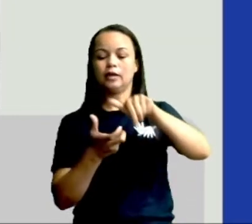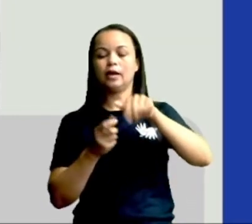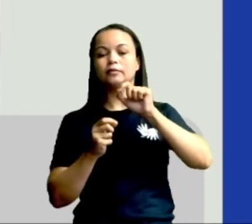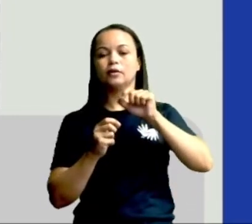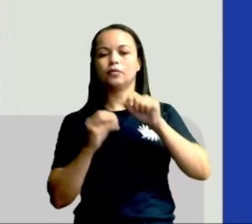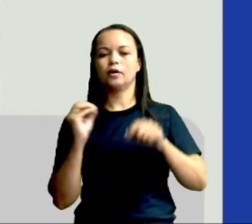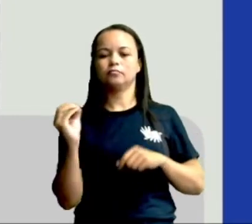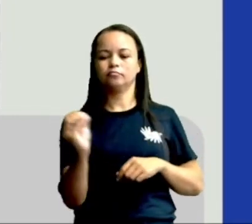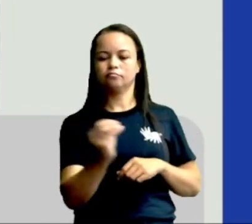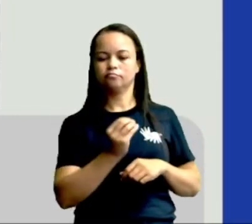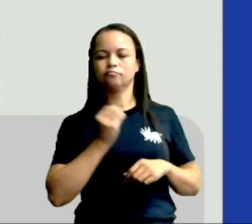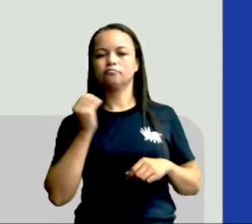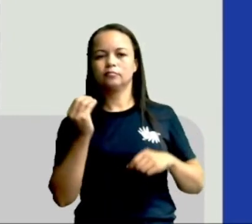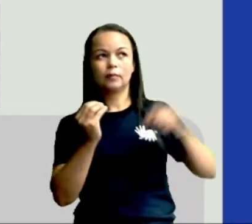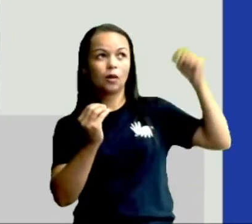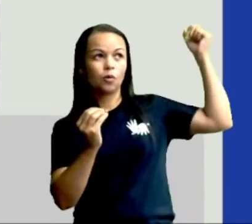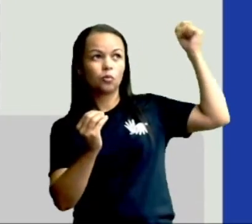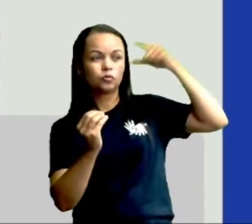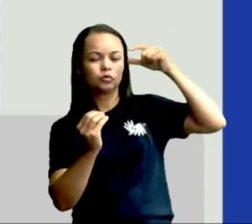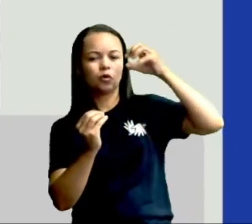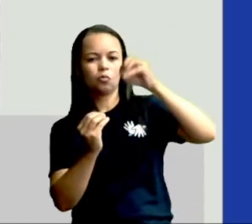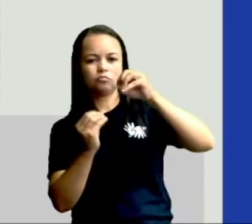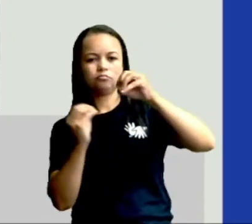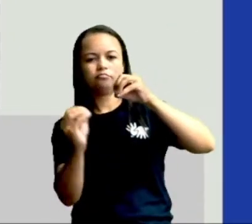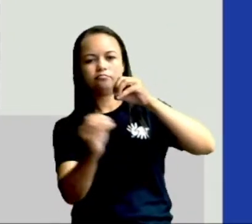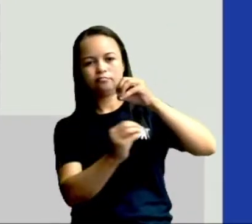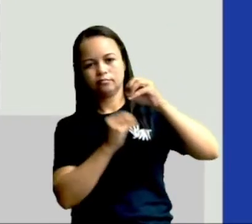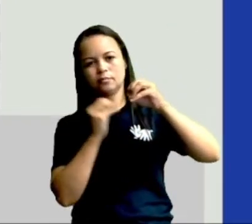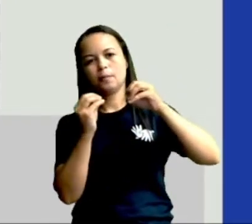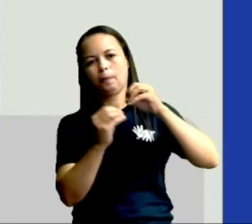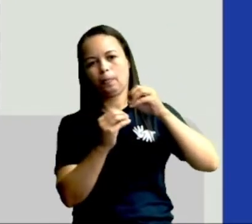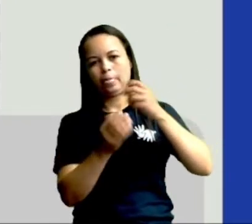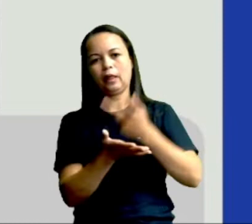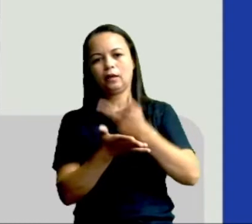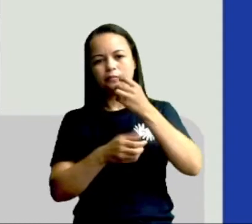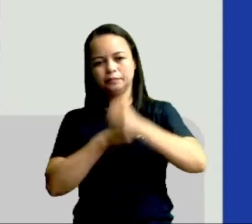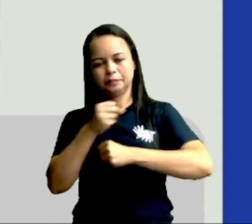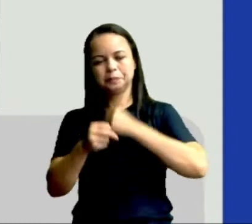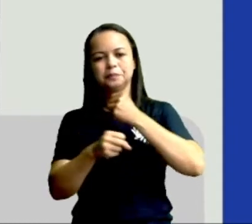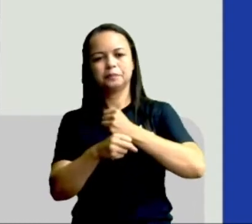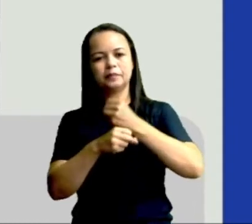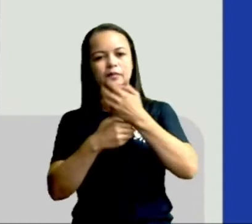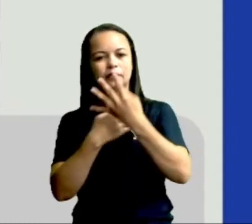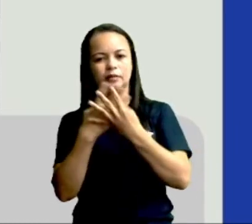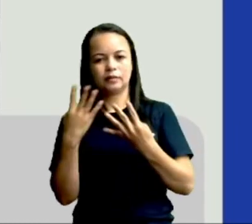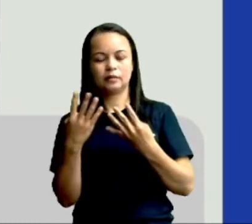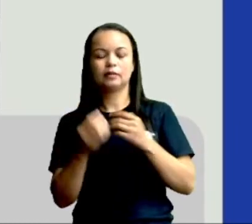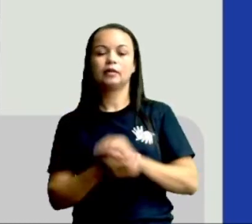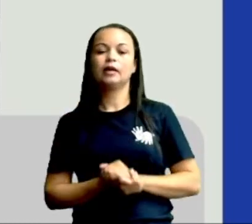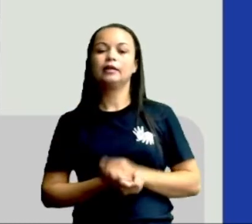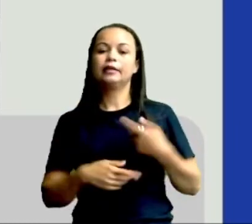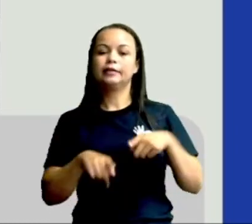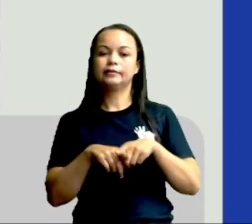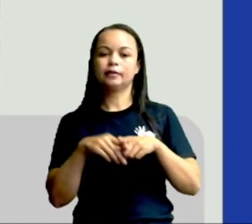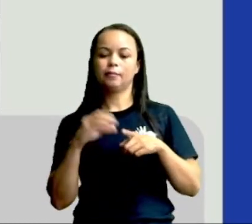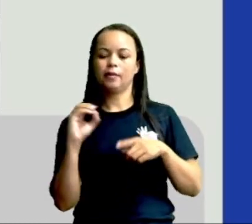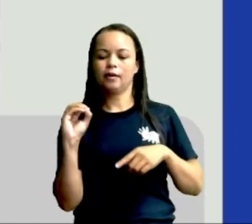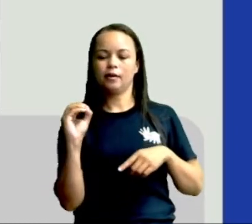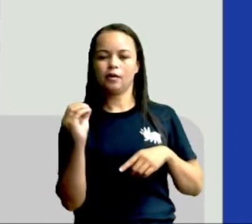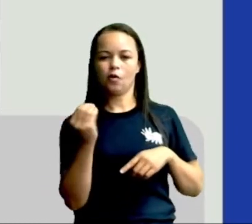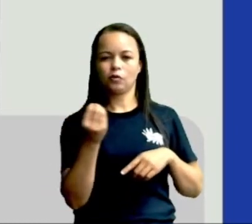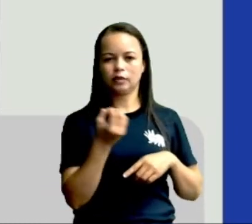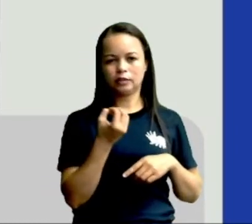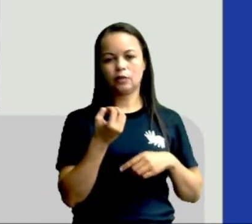ela gira em torno do Sol, que acontece as estações, e o movimento de rotação, que acontece os dias e as